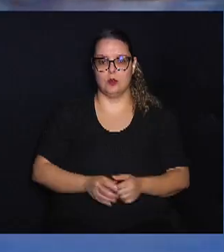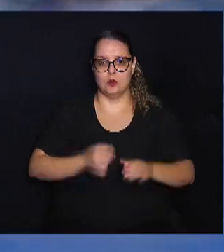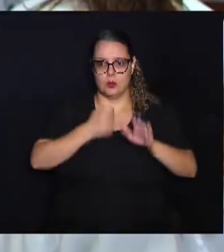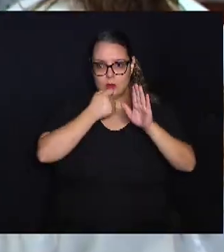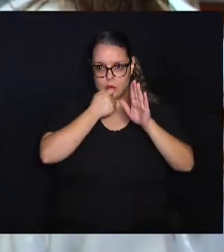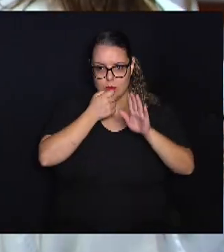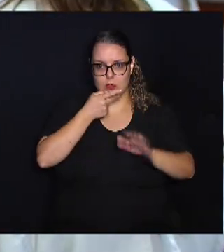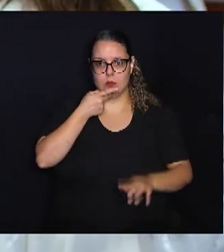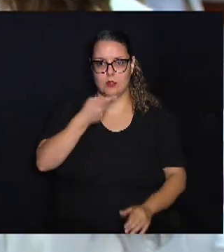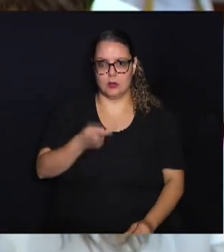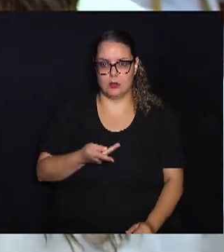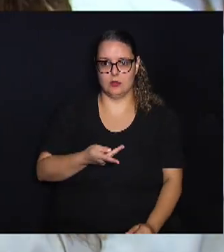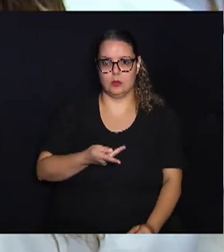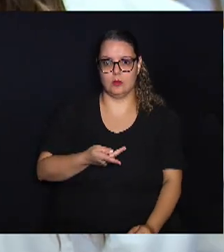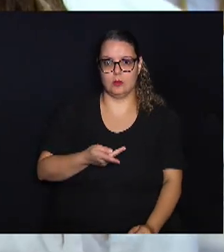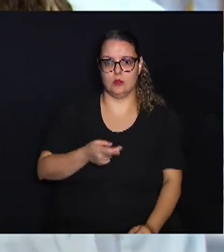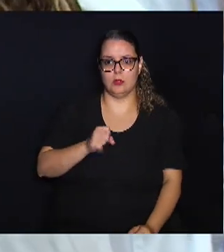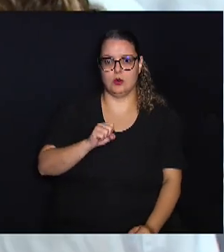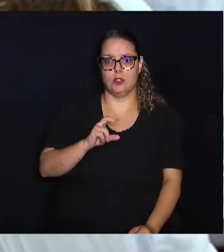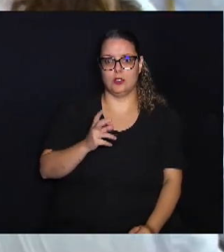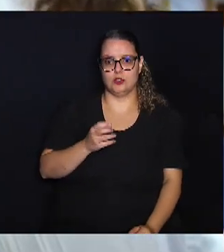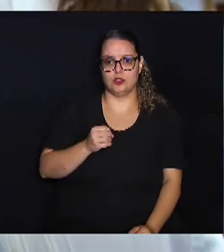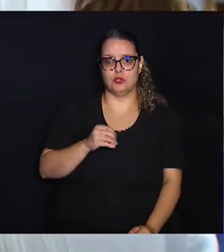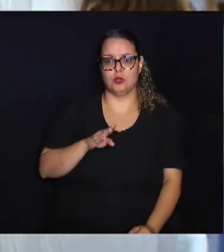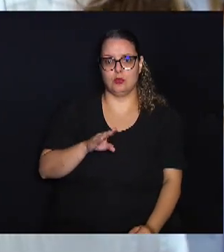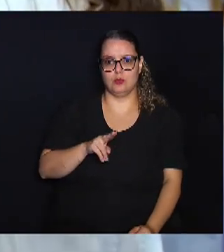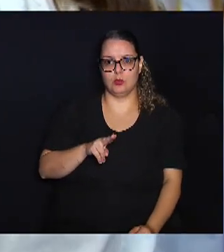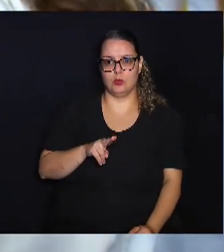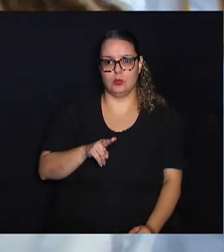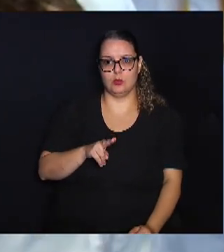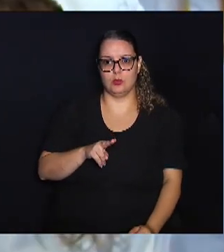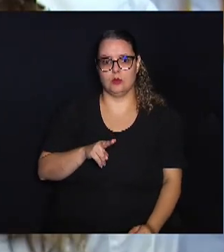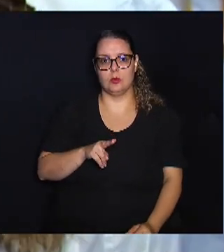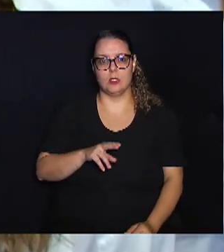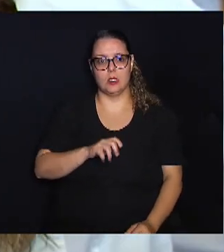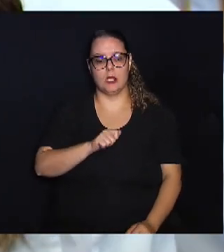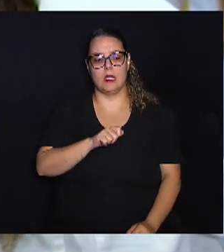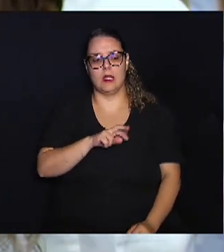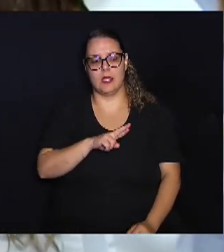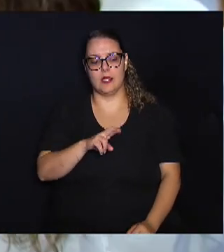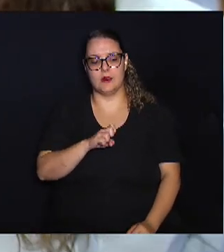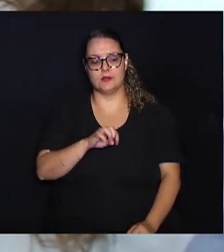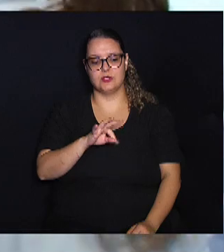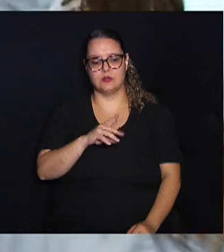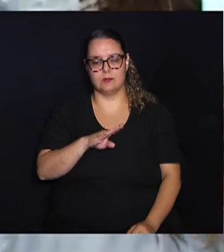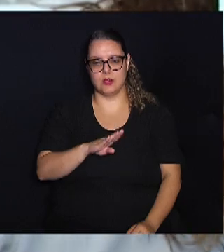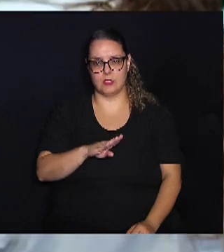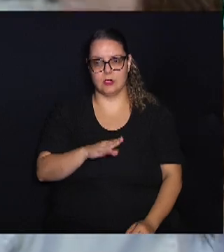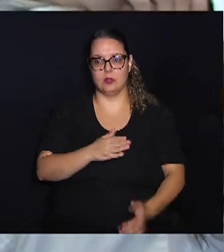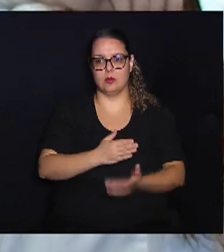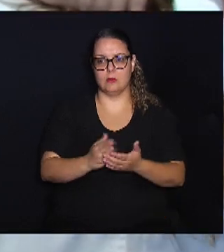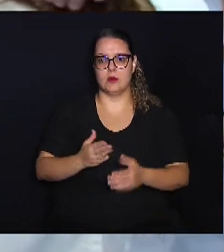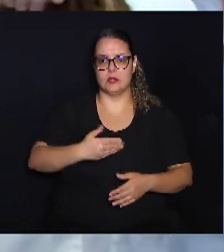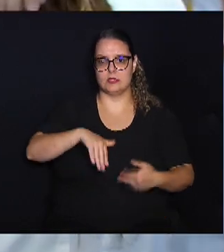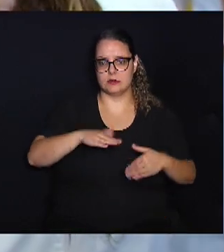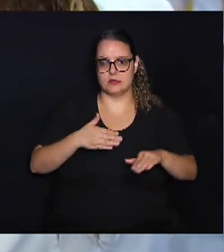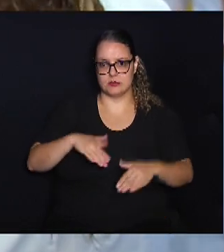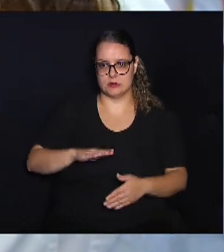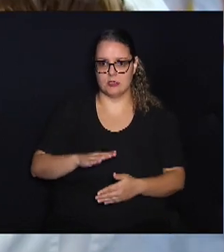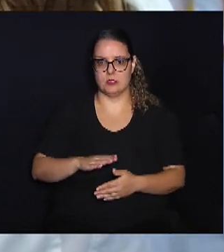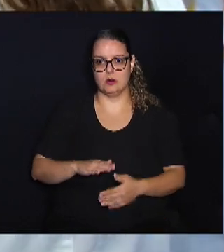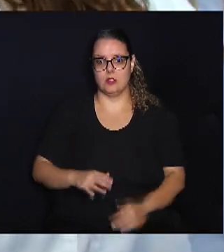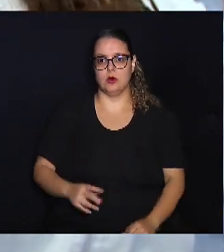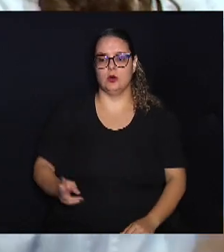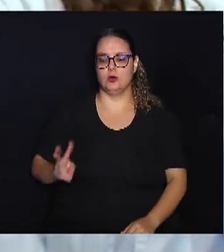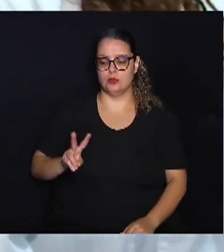assim, shobu, lutem, hajime, inicia. E aí começa a luta. Os dois atletas usam